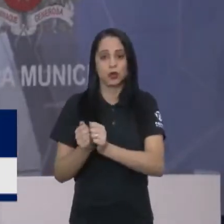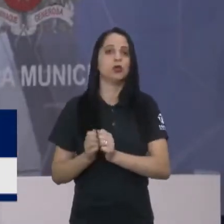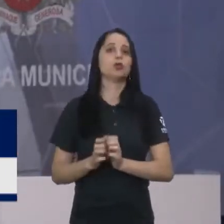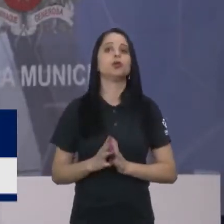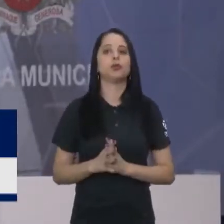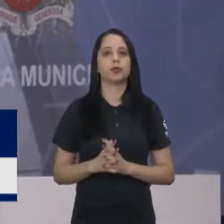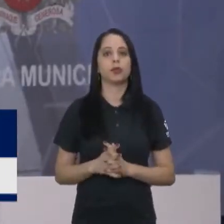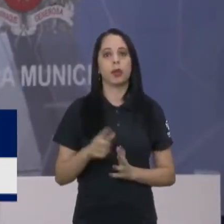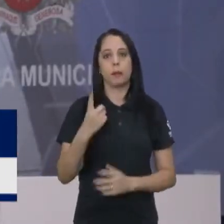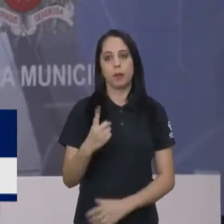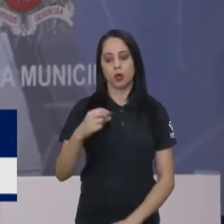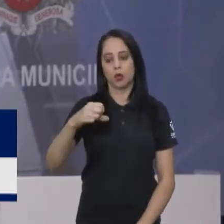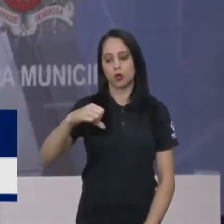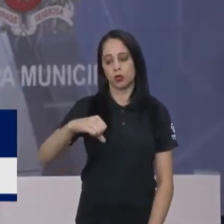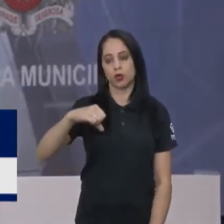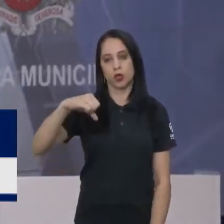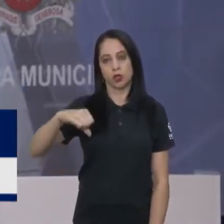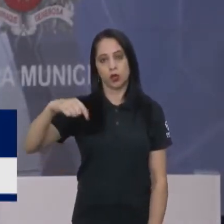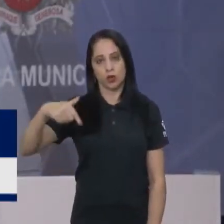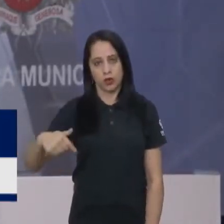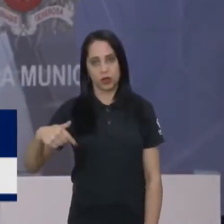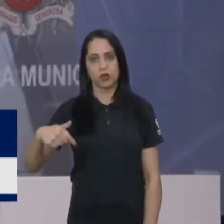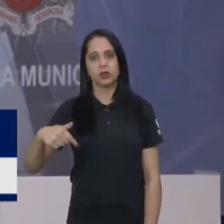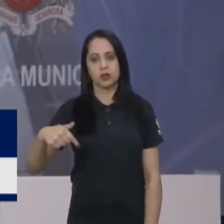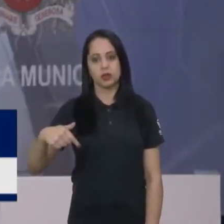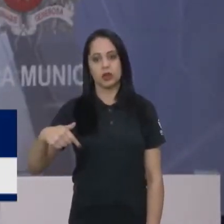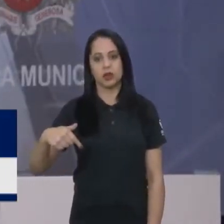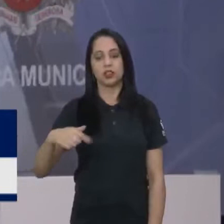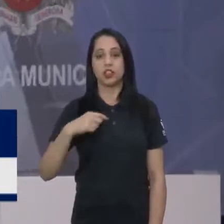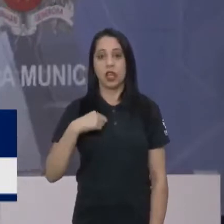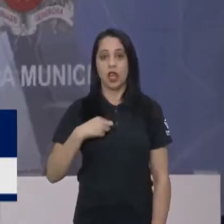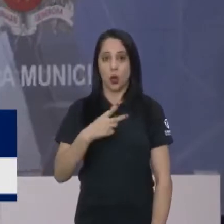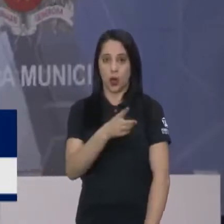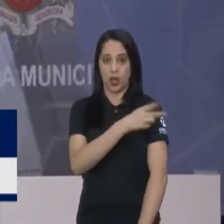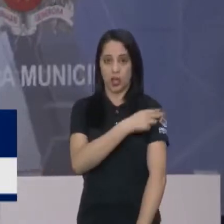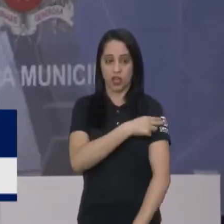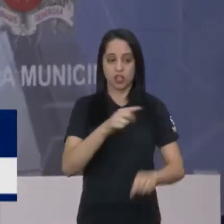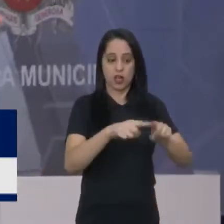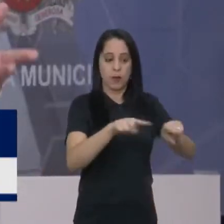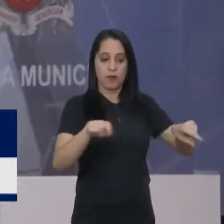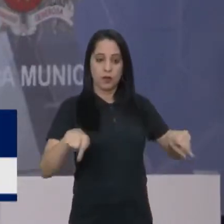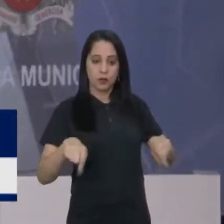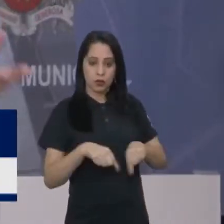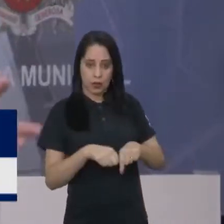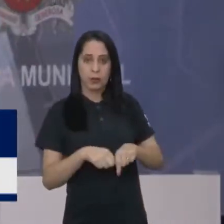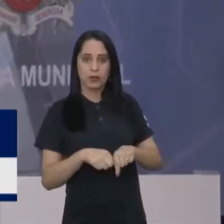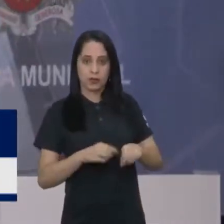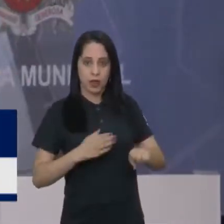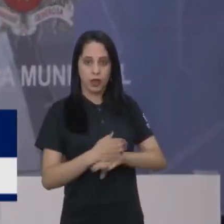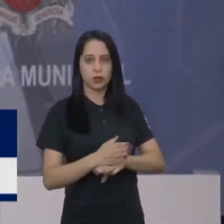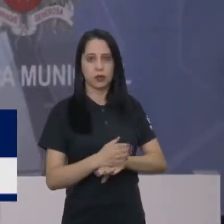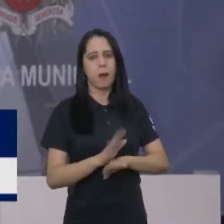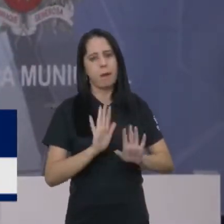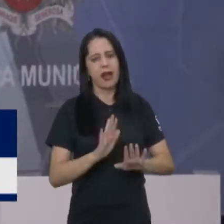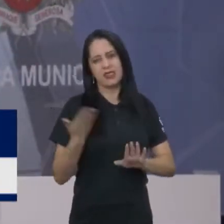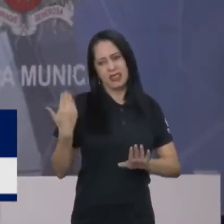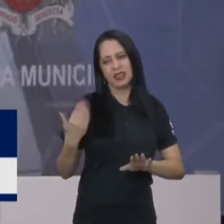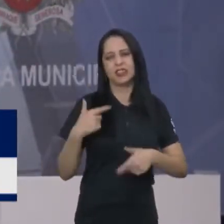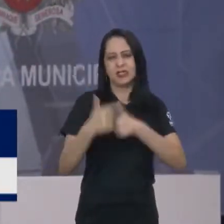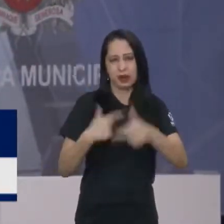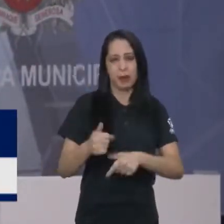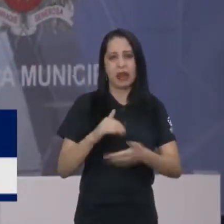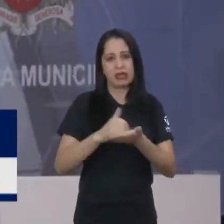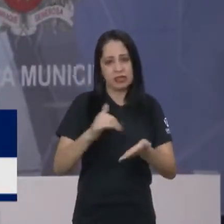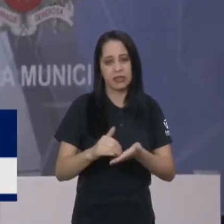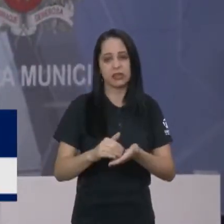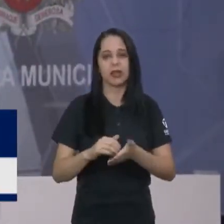partir de 97, quando o Emanuel assumiu a prefeitura, eu era chefe de gabinete nos primeiros anos, passei por várias secretarias, mas chefe de gabinete,